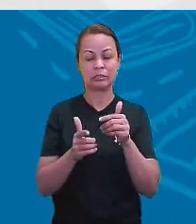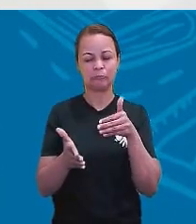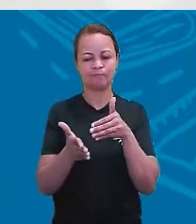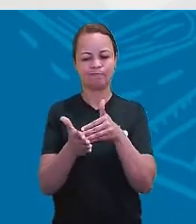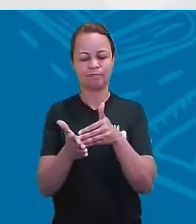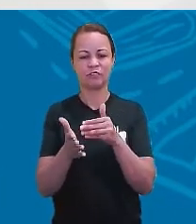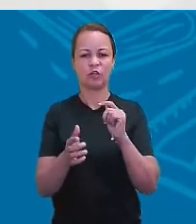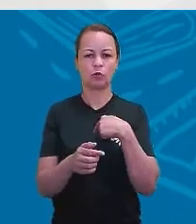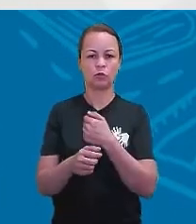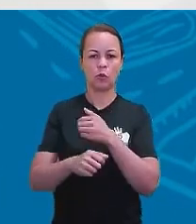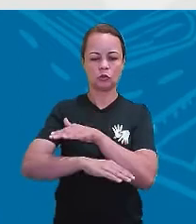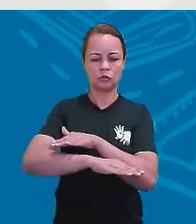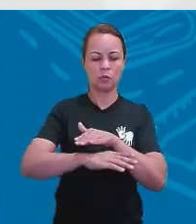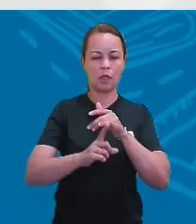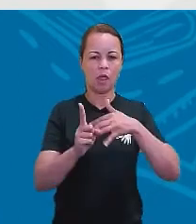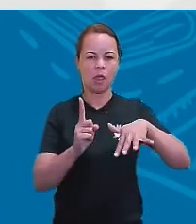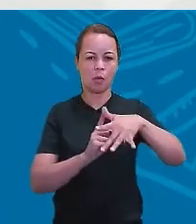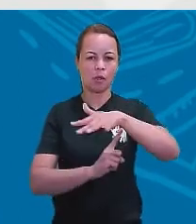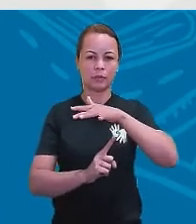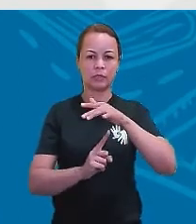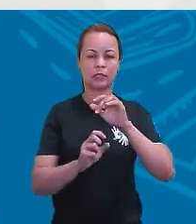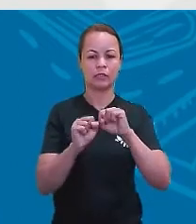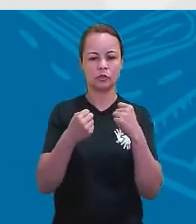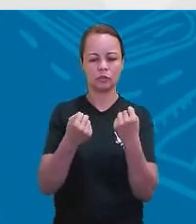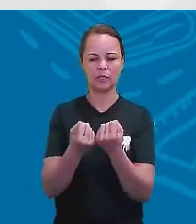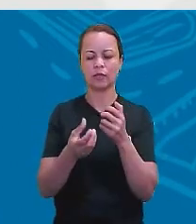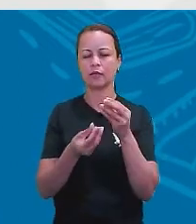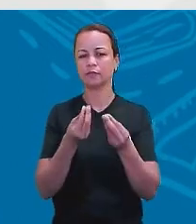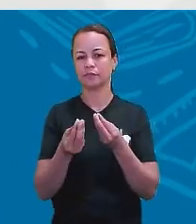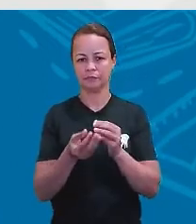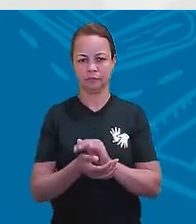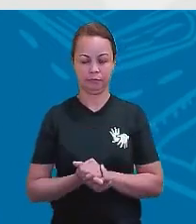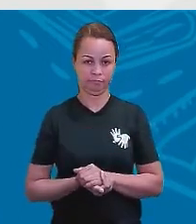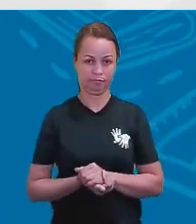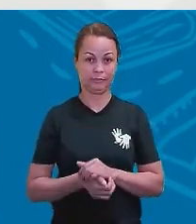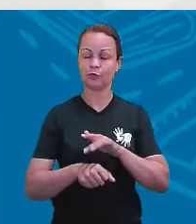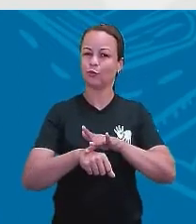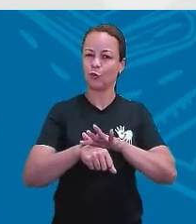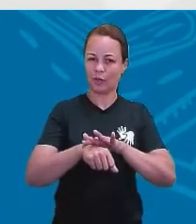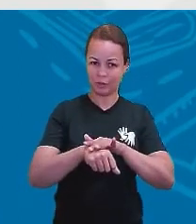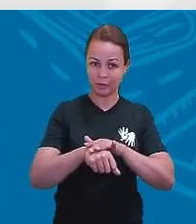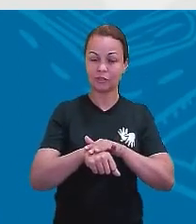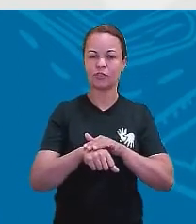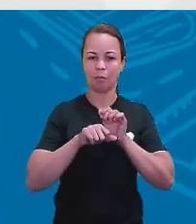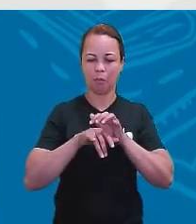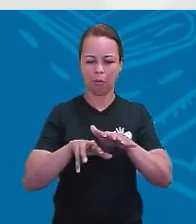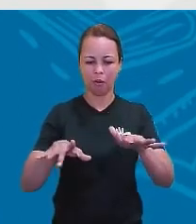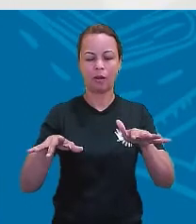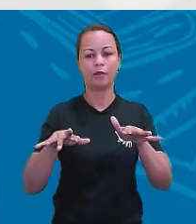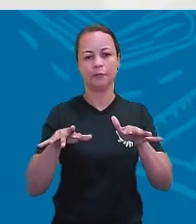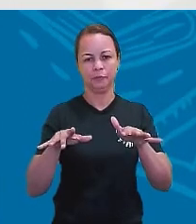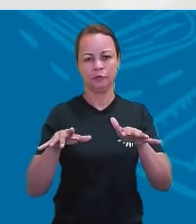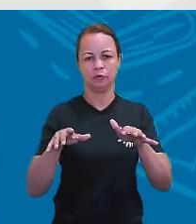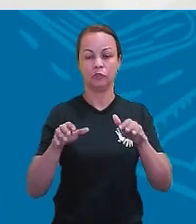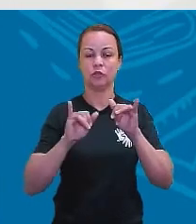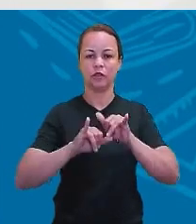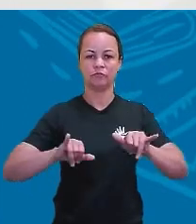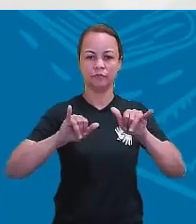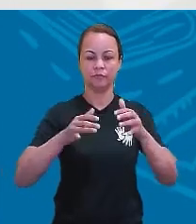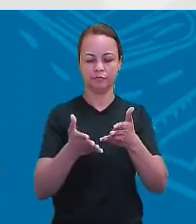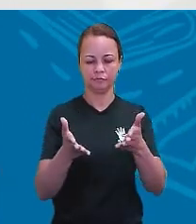ao nosso meio ambiente e à nossa sociedade? Propagação de doenças, como eu já tinha citado para vocês, quando a gente não tem